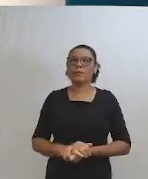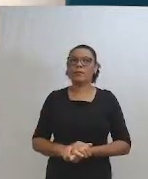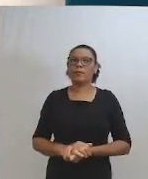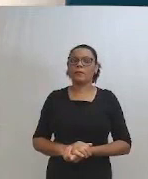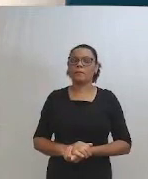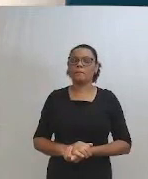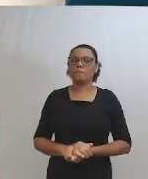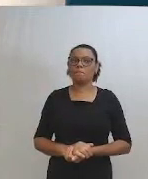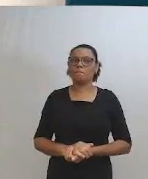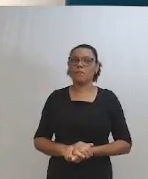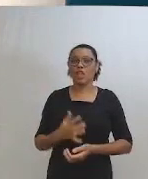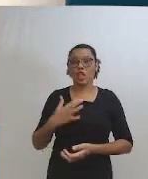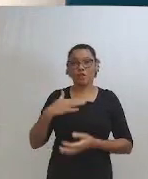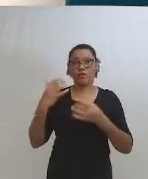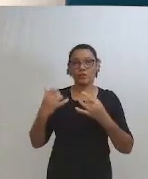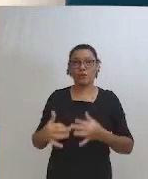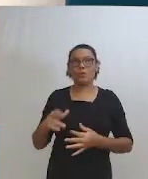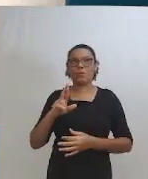ao RMS